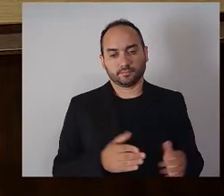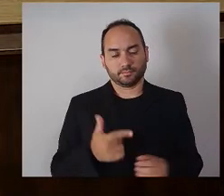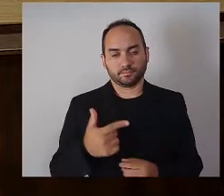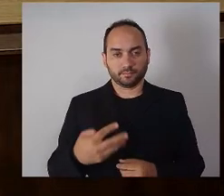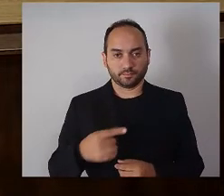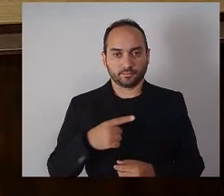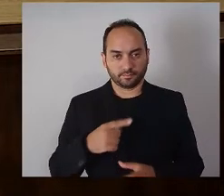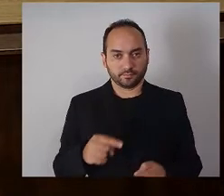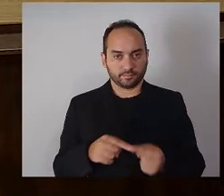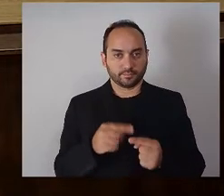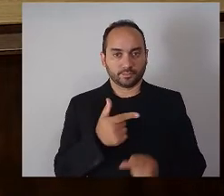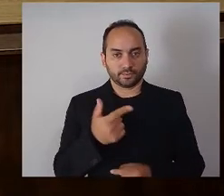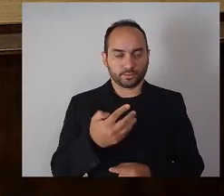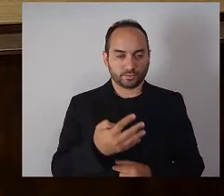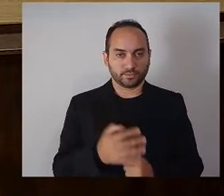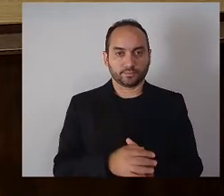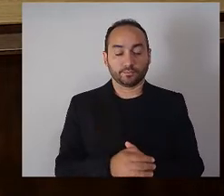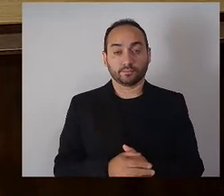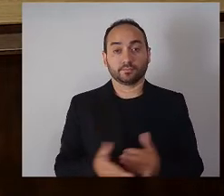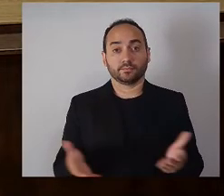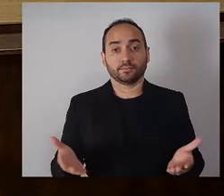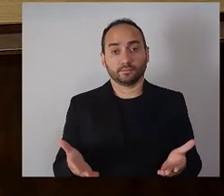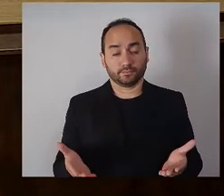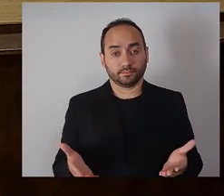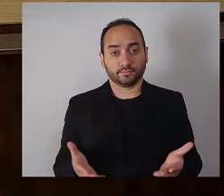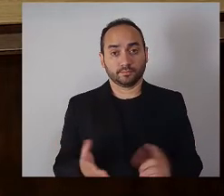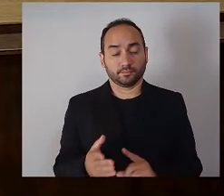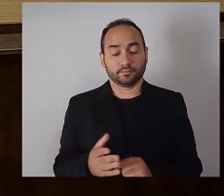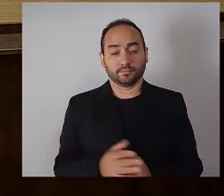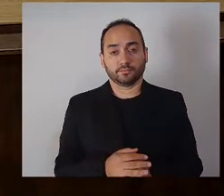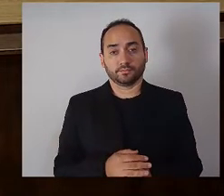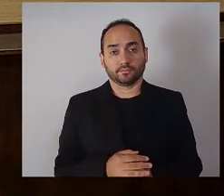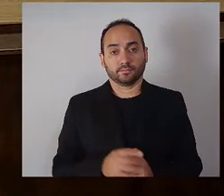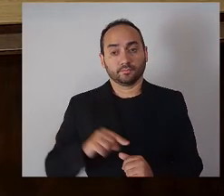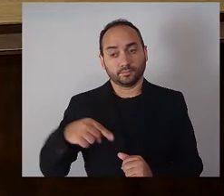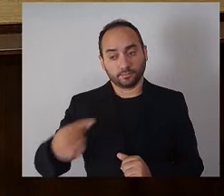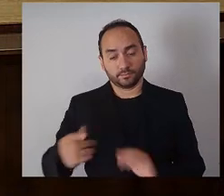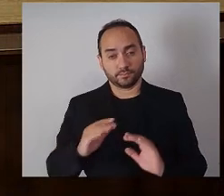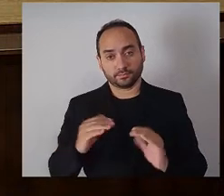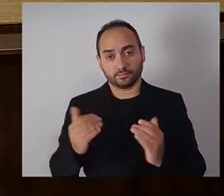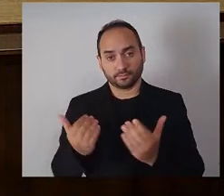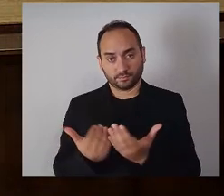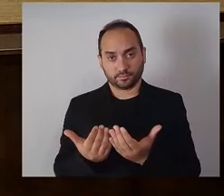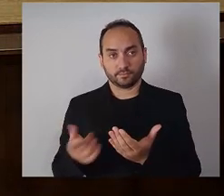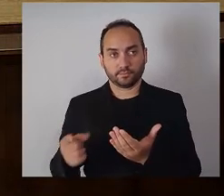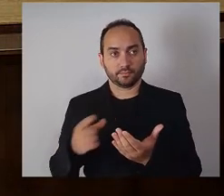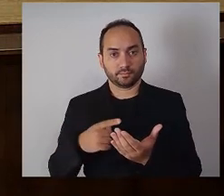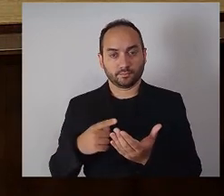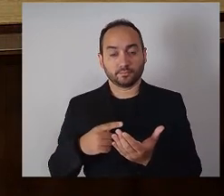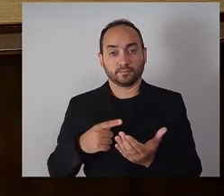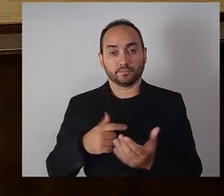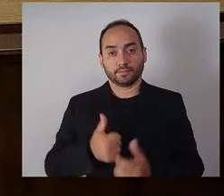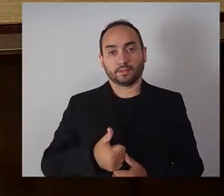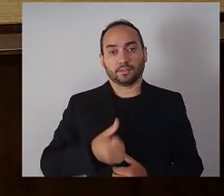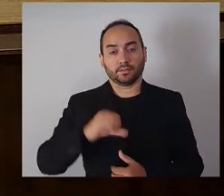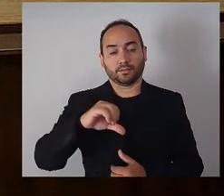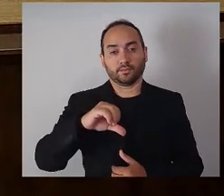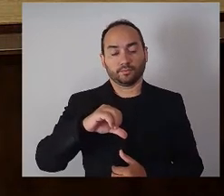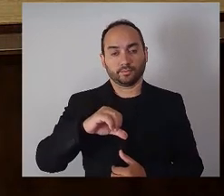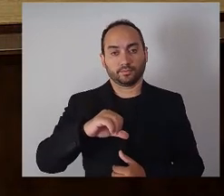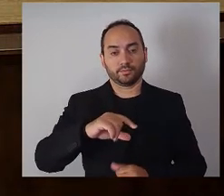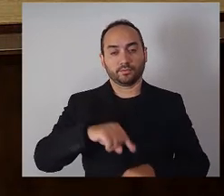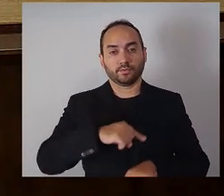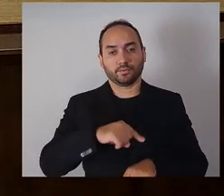24, a 24ª, hoje, após o congresso, né, às 19 horas,